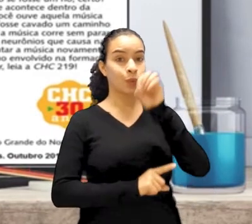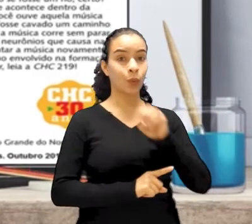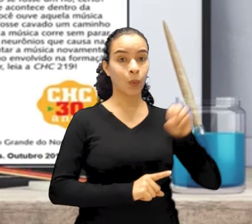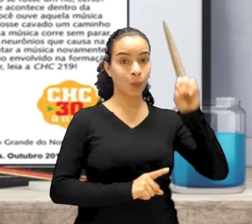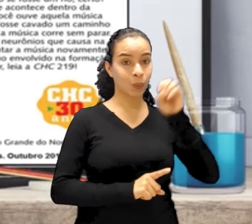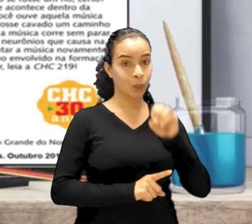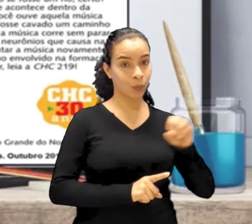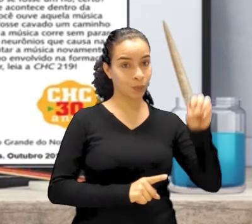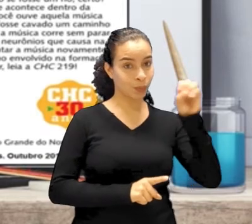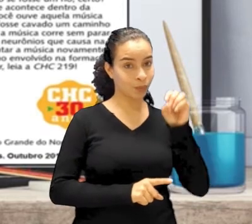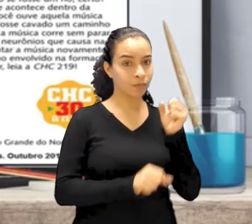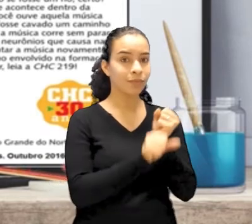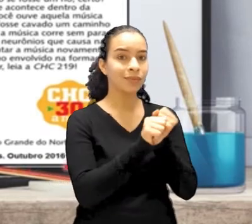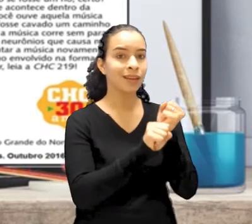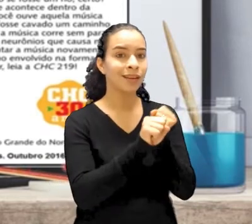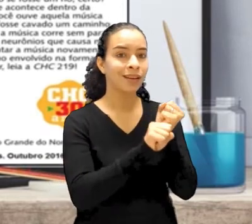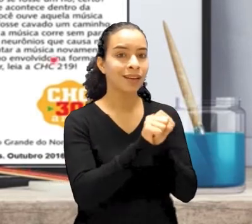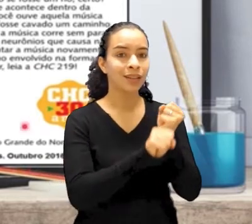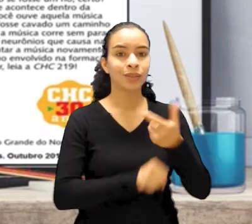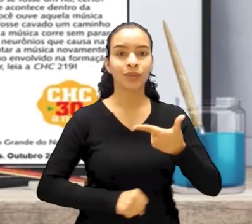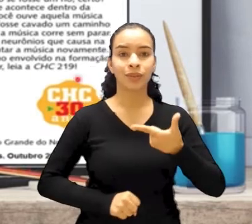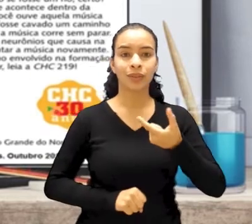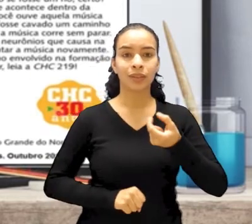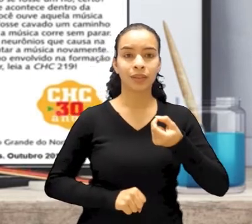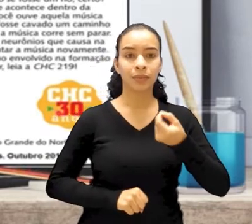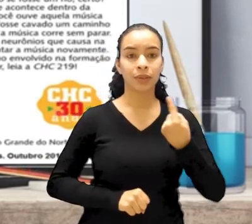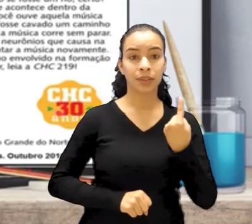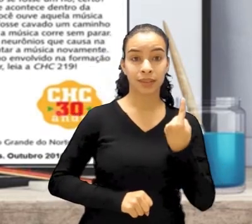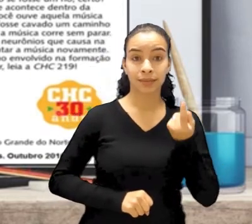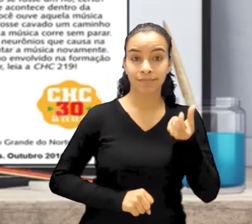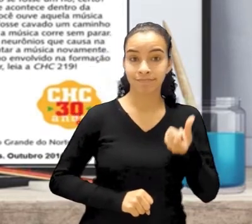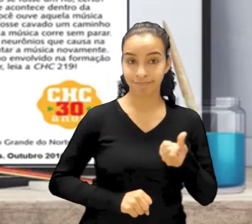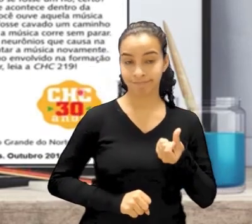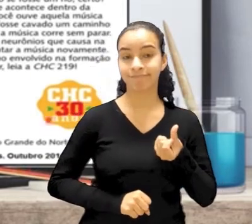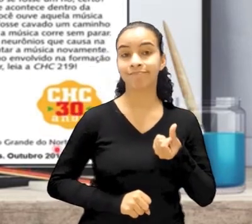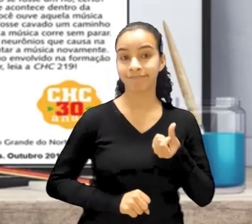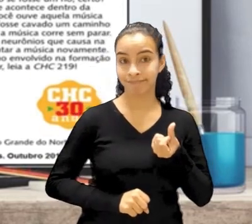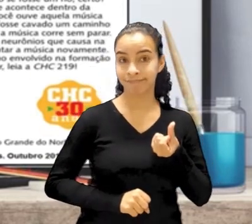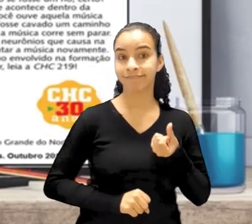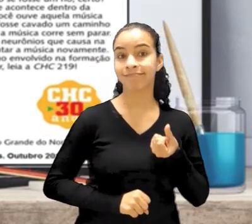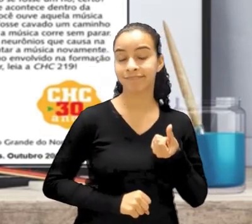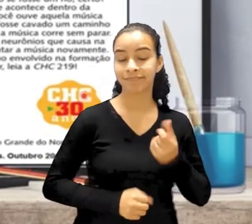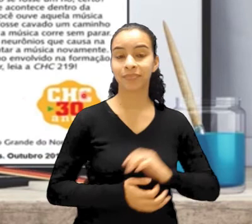de 2016. Então, nessa revista,